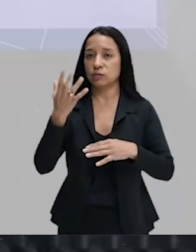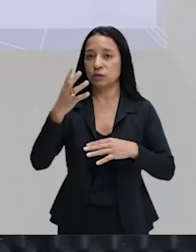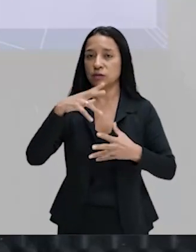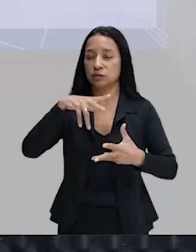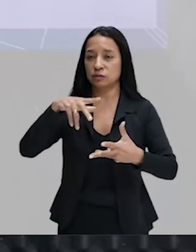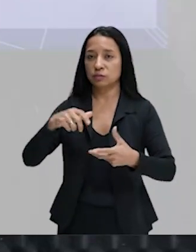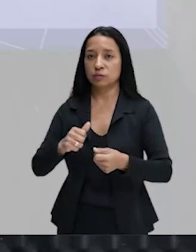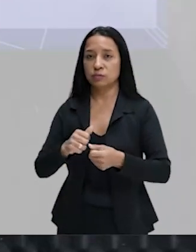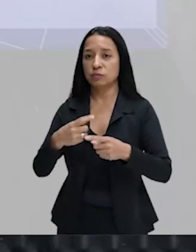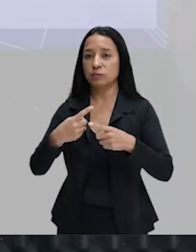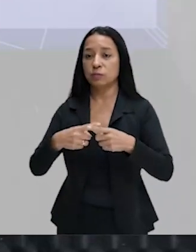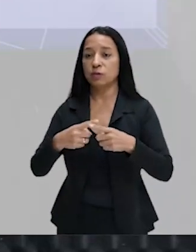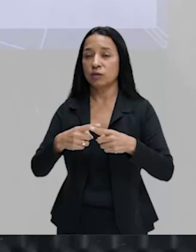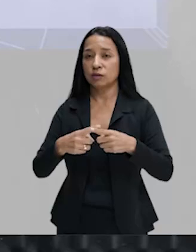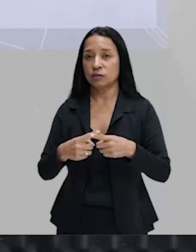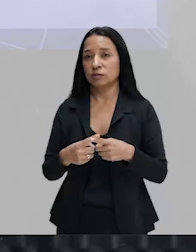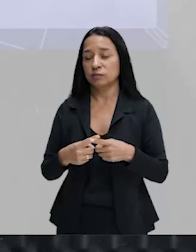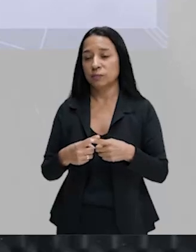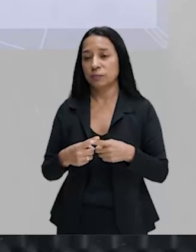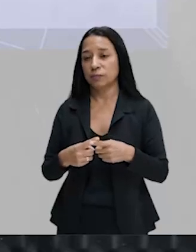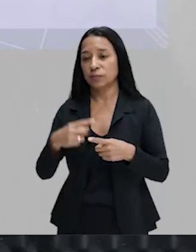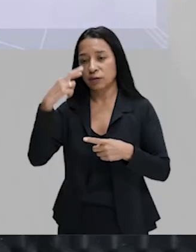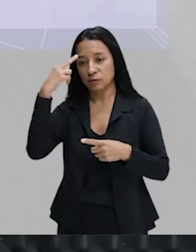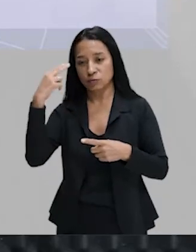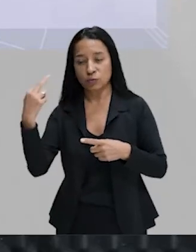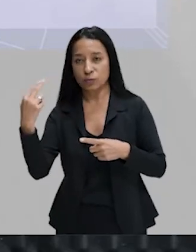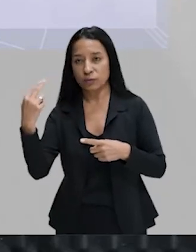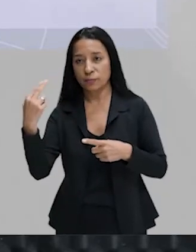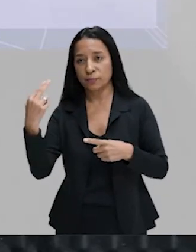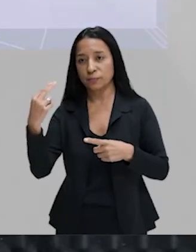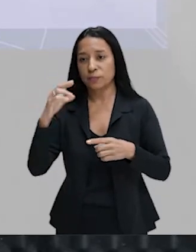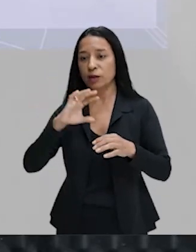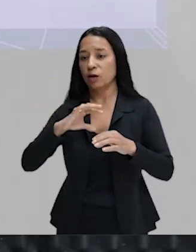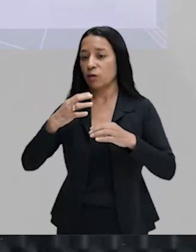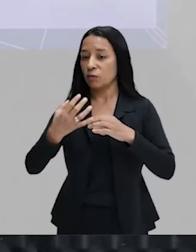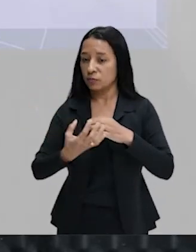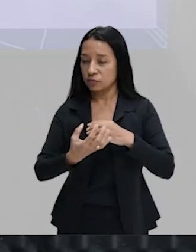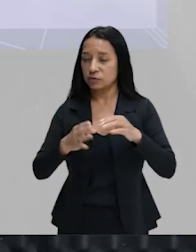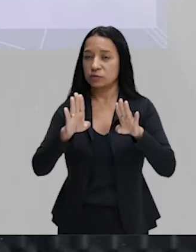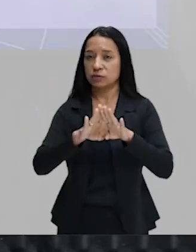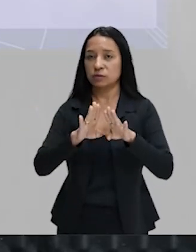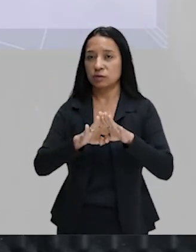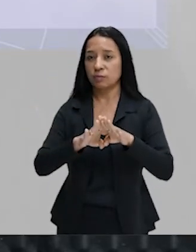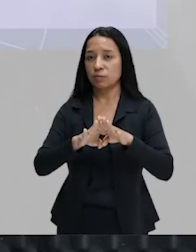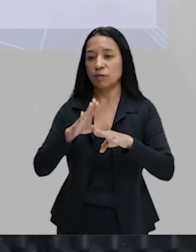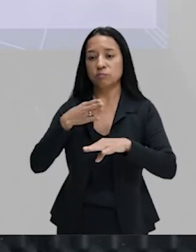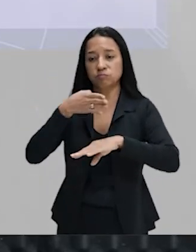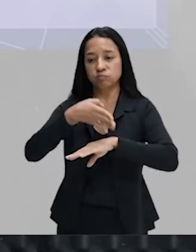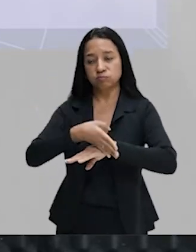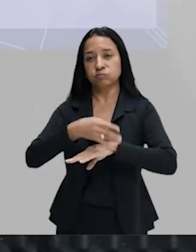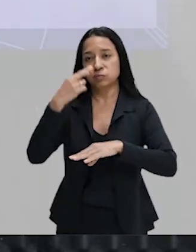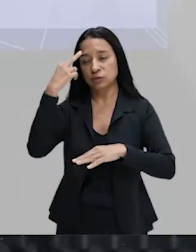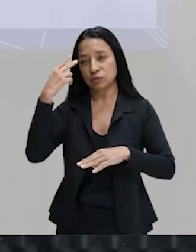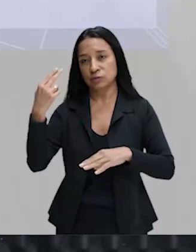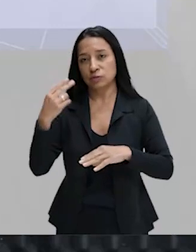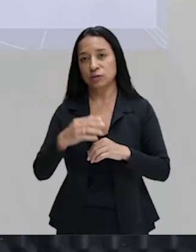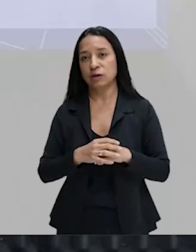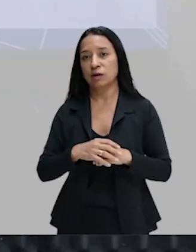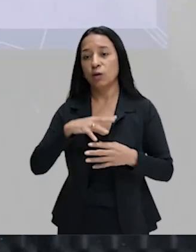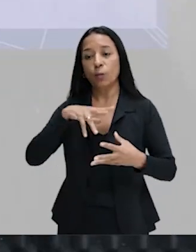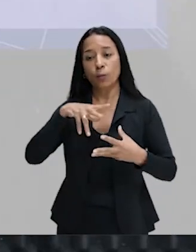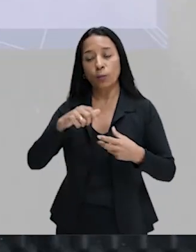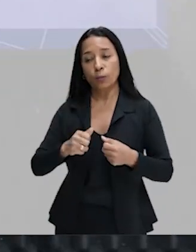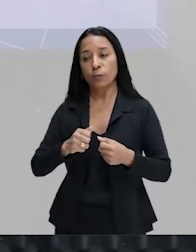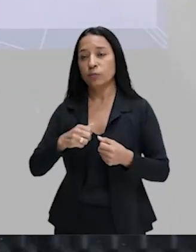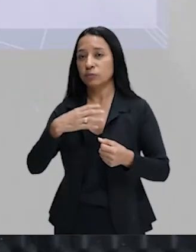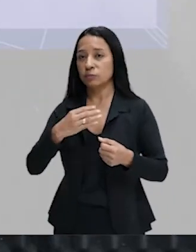também histórico. O mundo também já viveu uma outra época, na época da peste negra, que também trouxe muitas